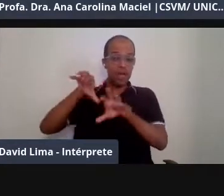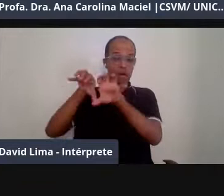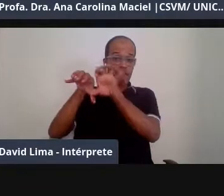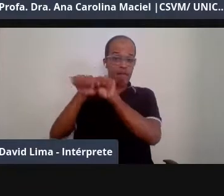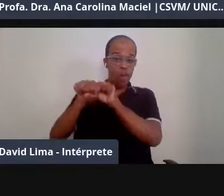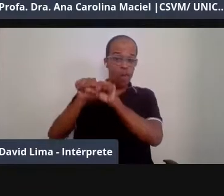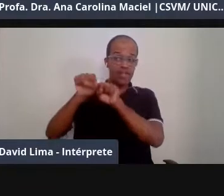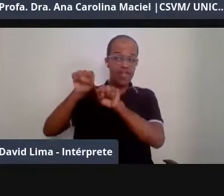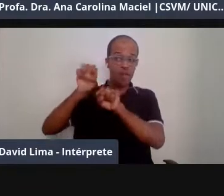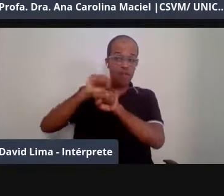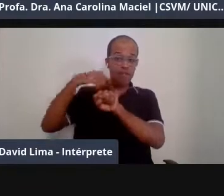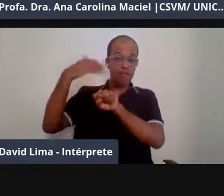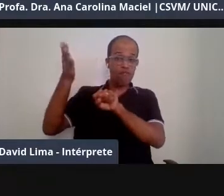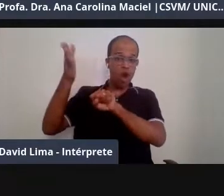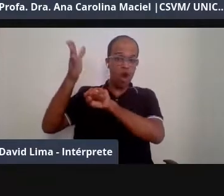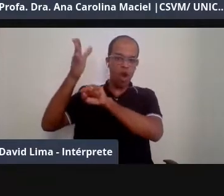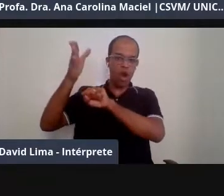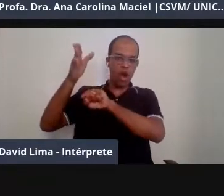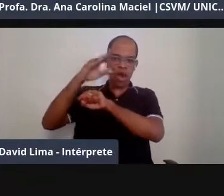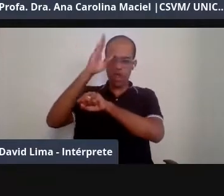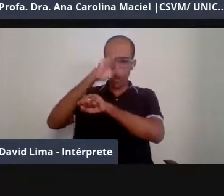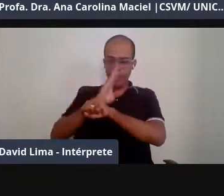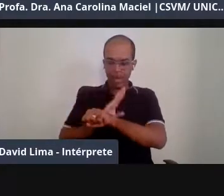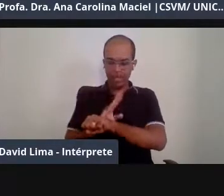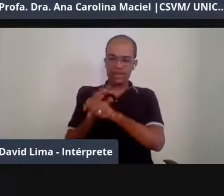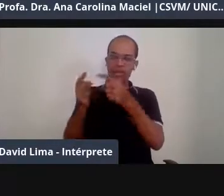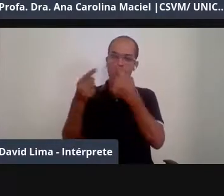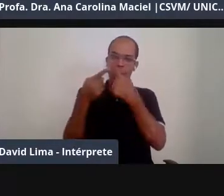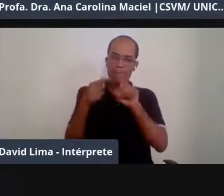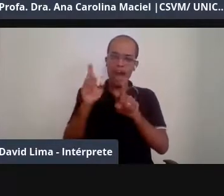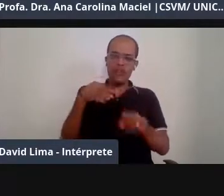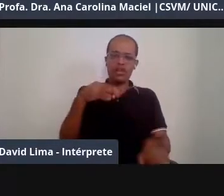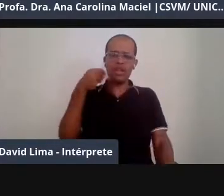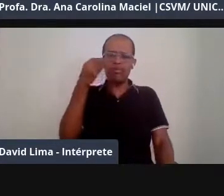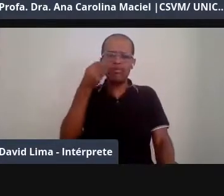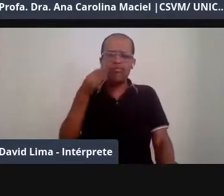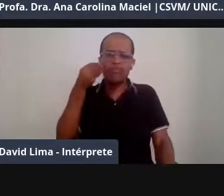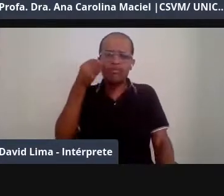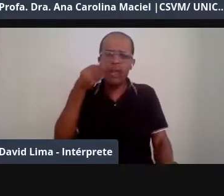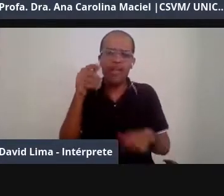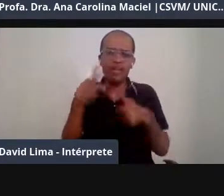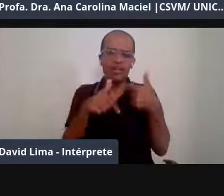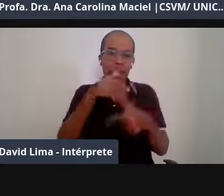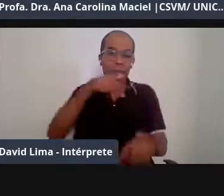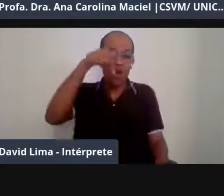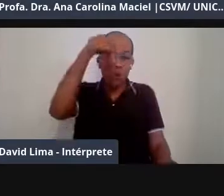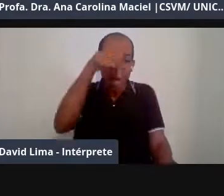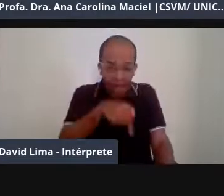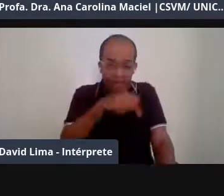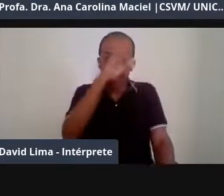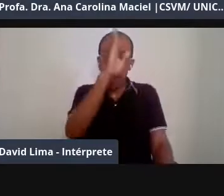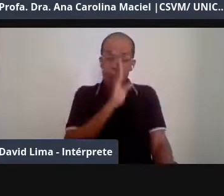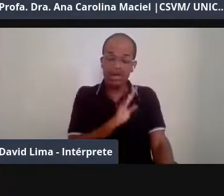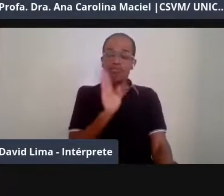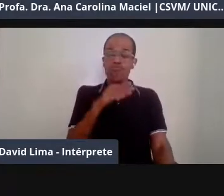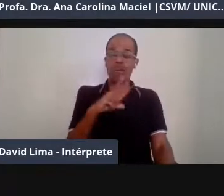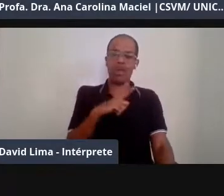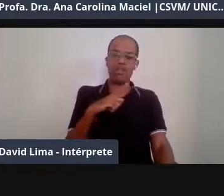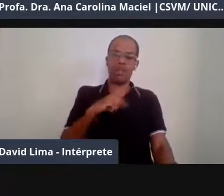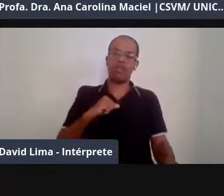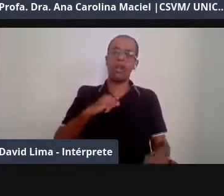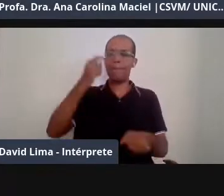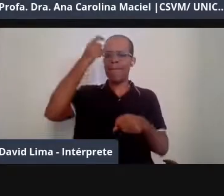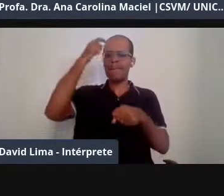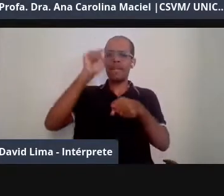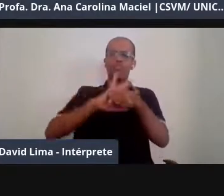Brasil, mas também já apresentavam uma grande experiência de trabalho aqui no Brasil. Ou seja, né, pensando num contexto de